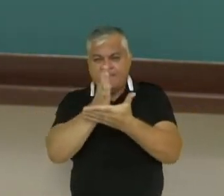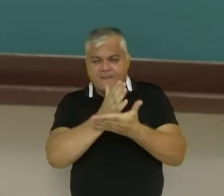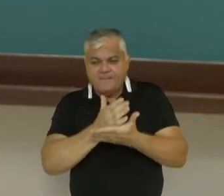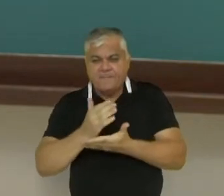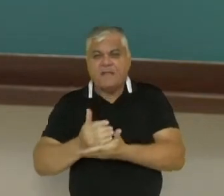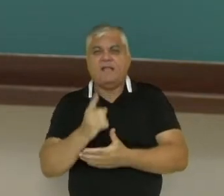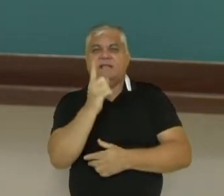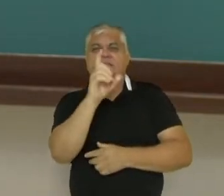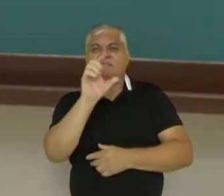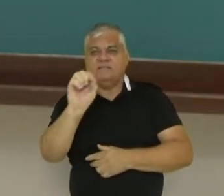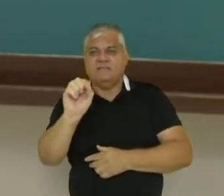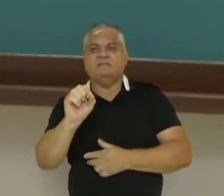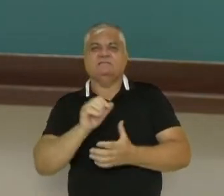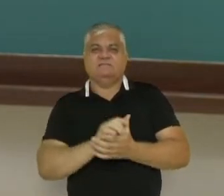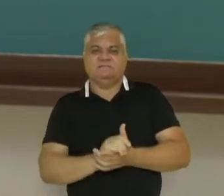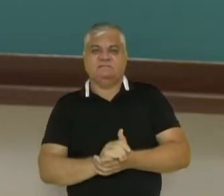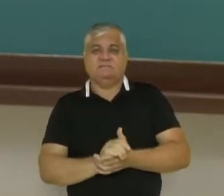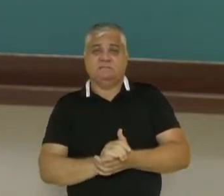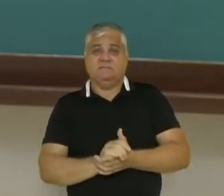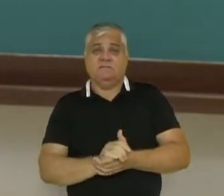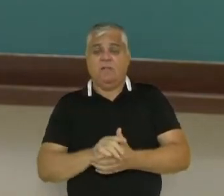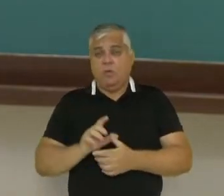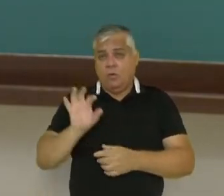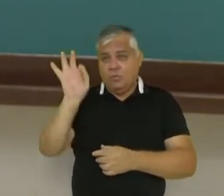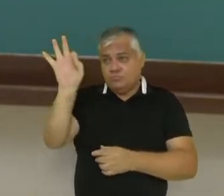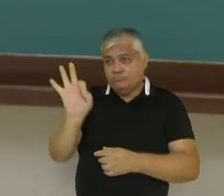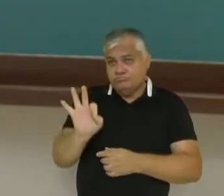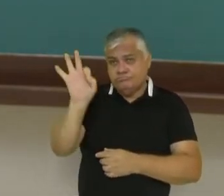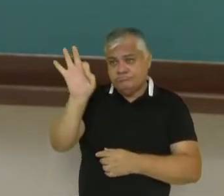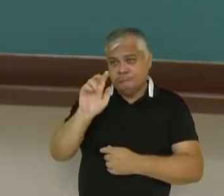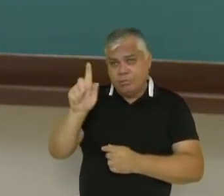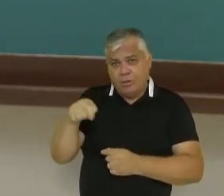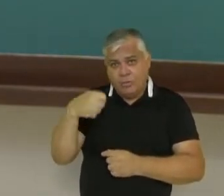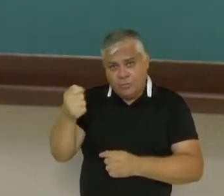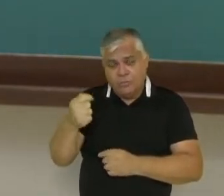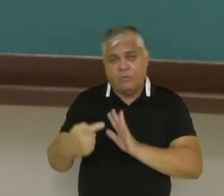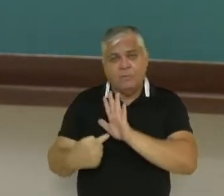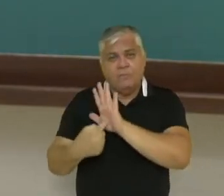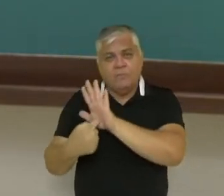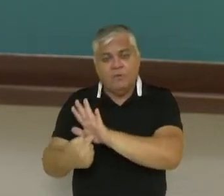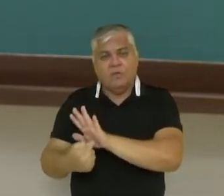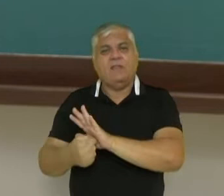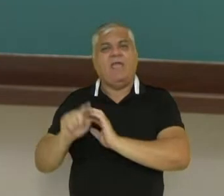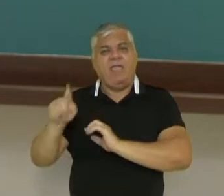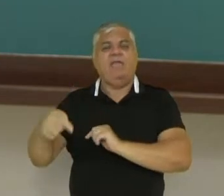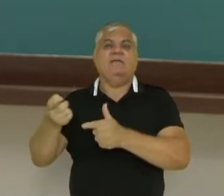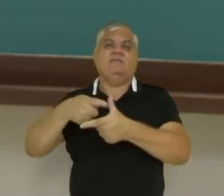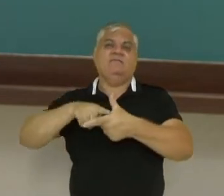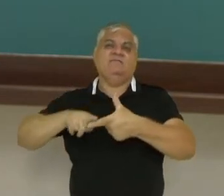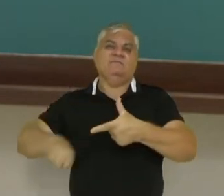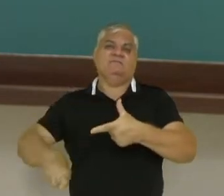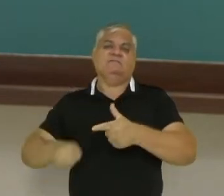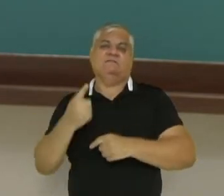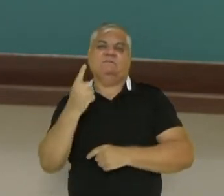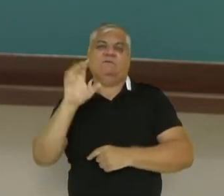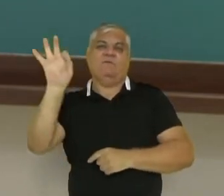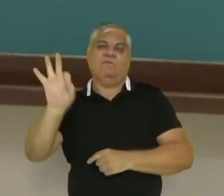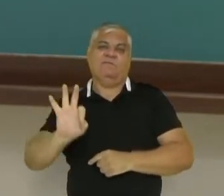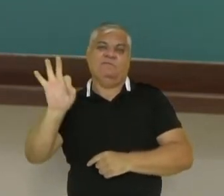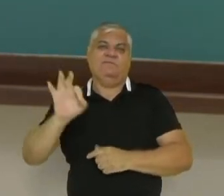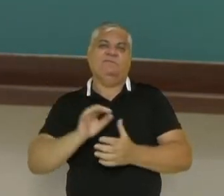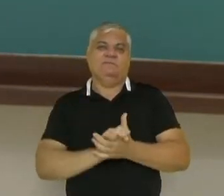100, 10%. O símbolo porcento indica uma porcentagem e lê-se